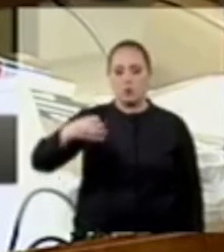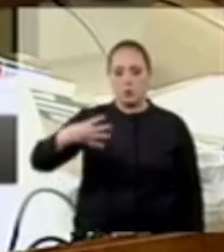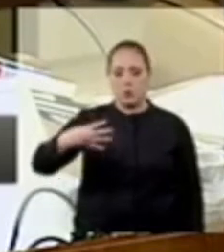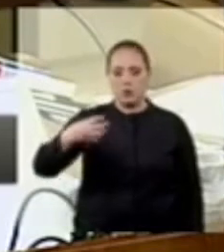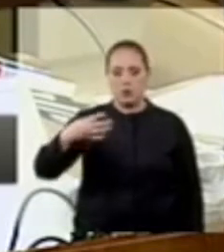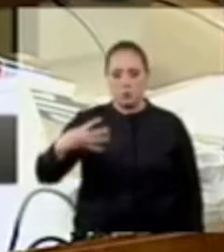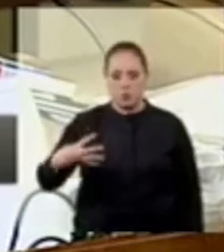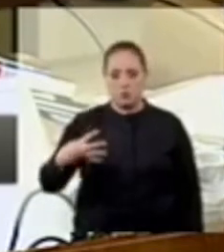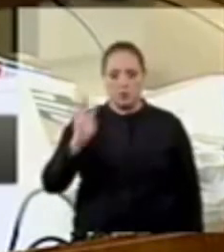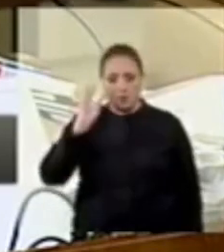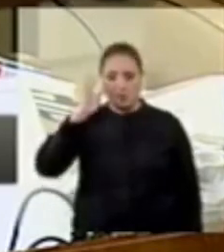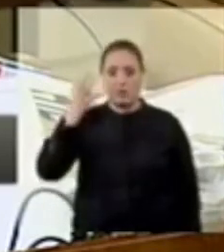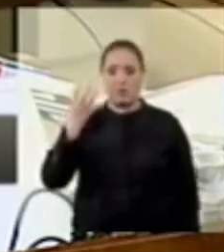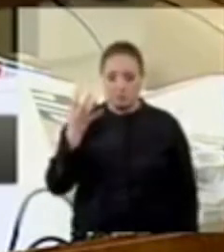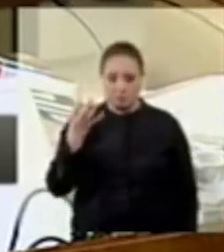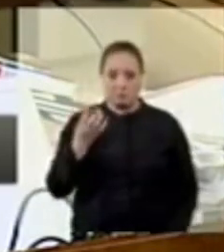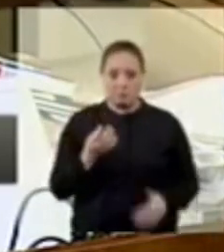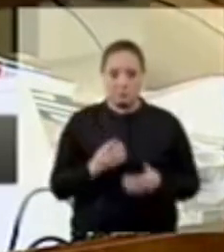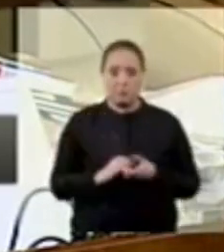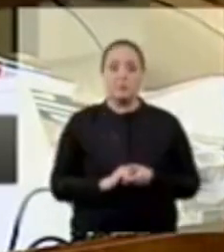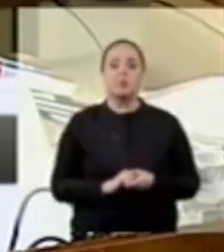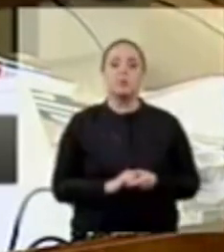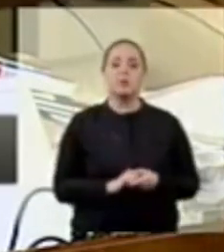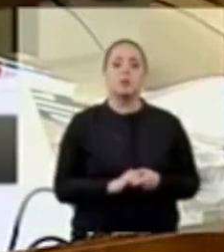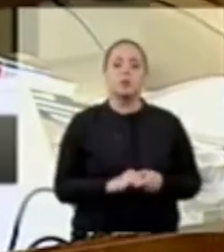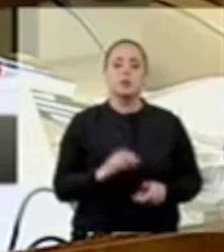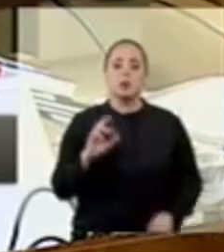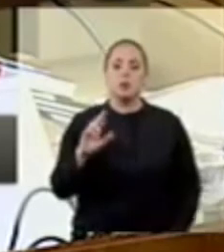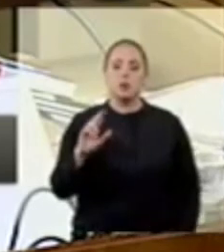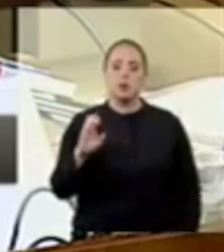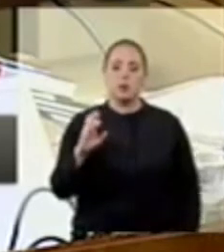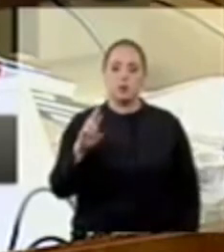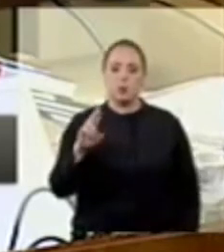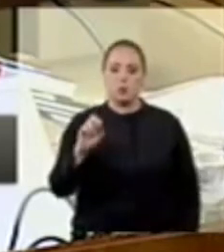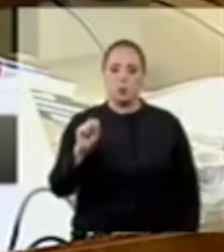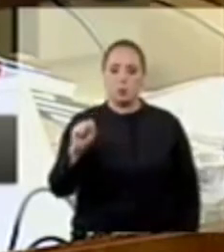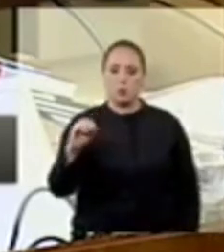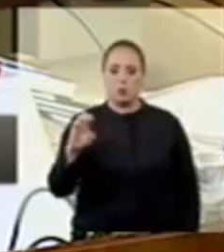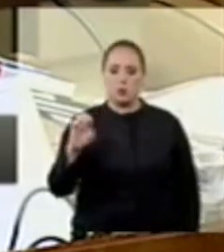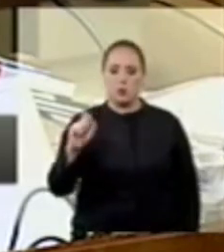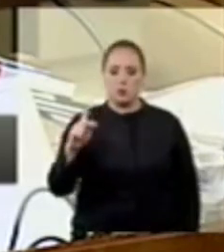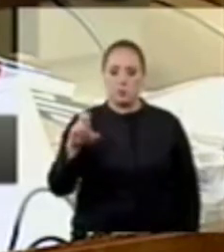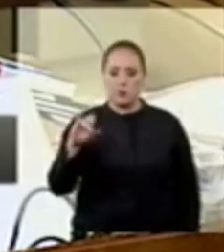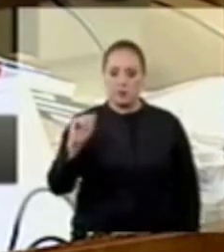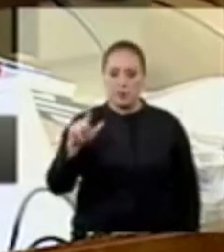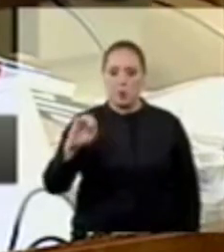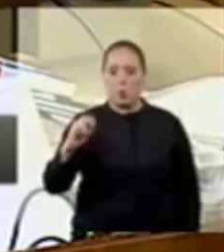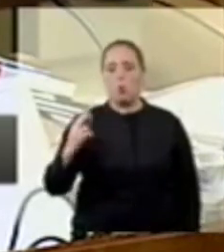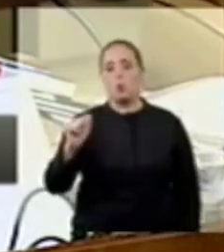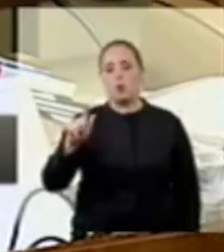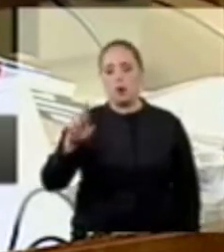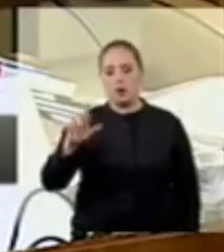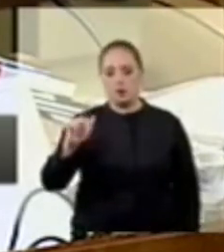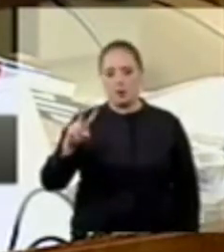1944 decisões proferidas em recurso especial ou em agravo em recurso especial pois